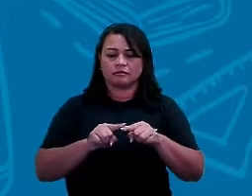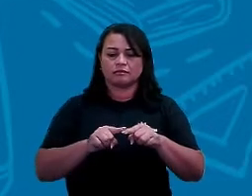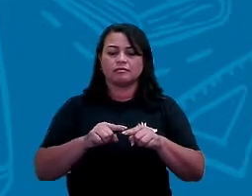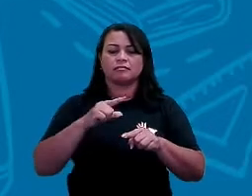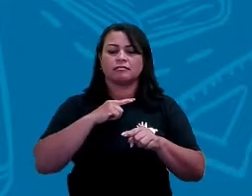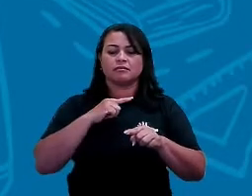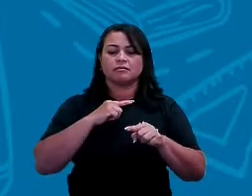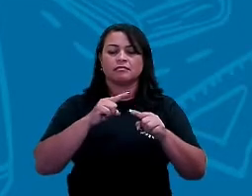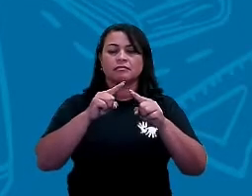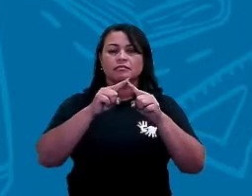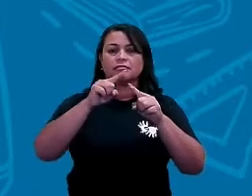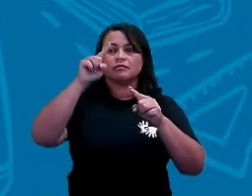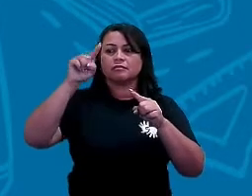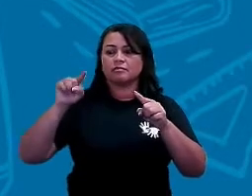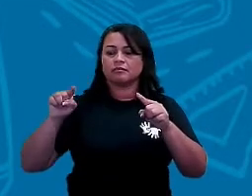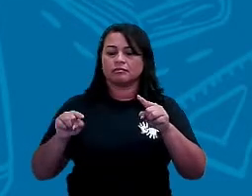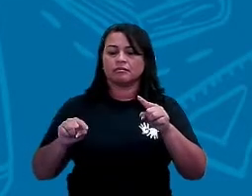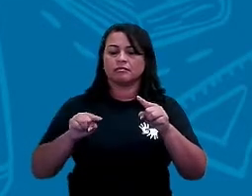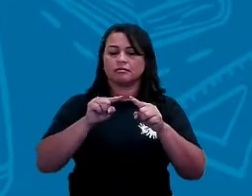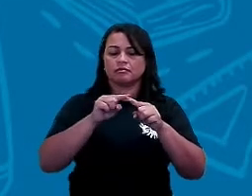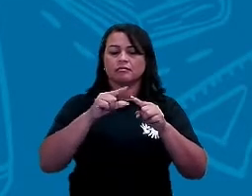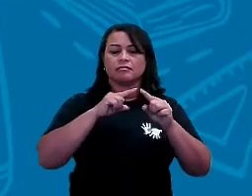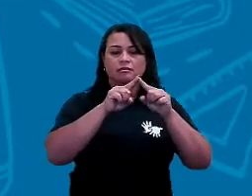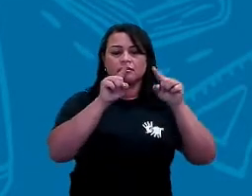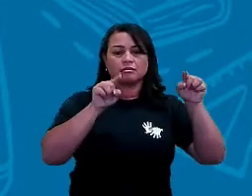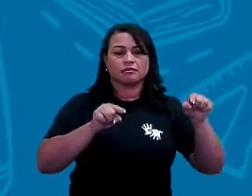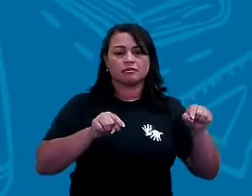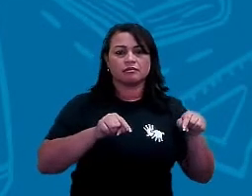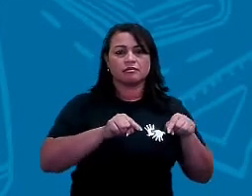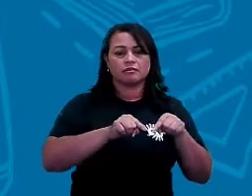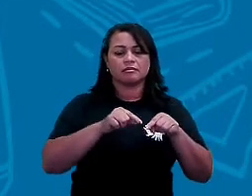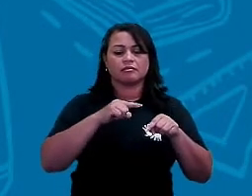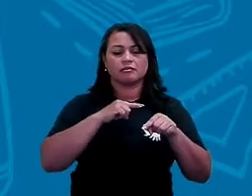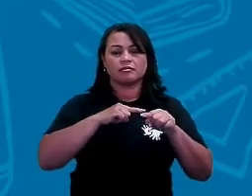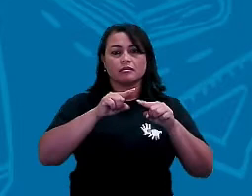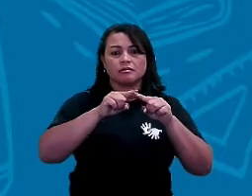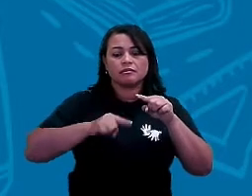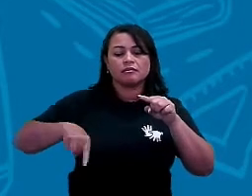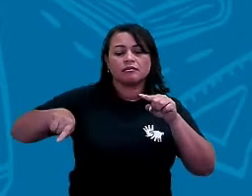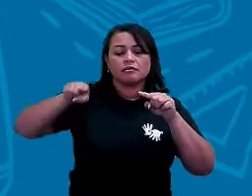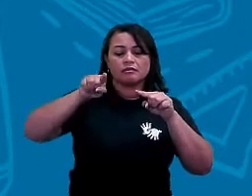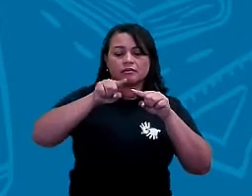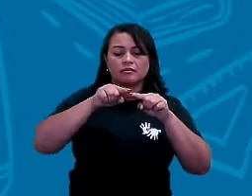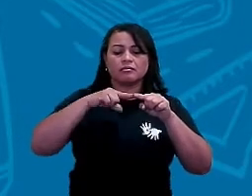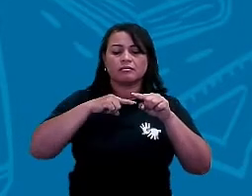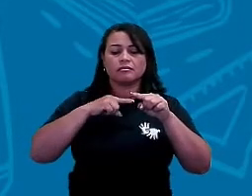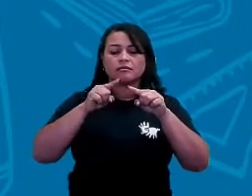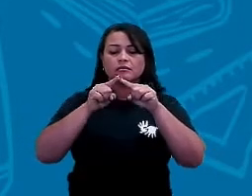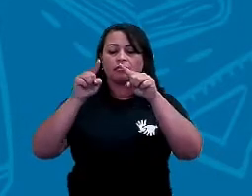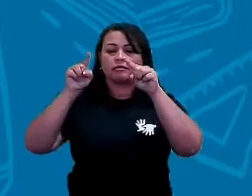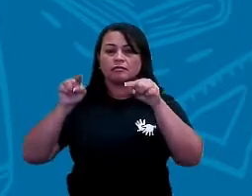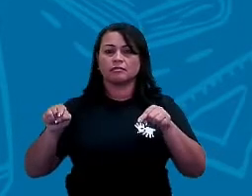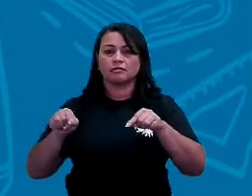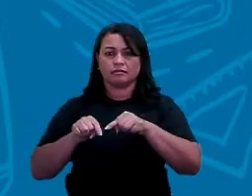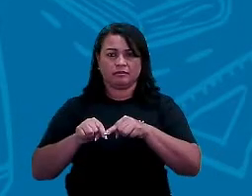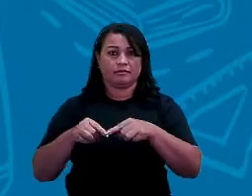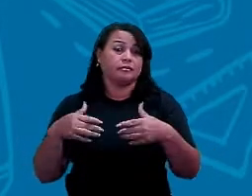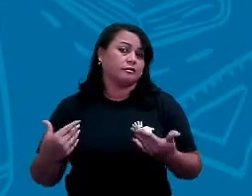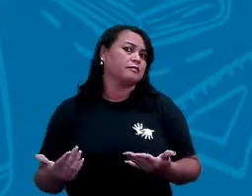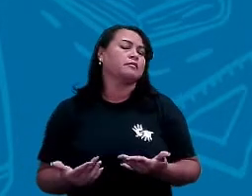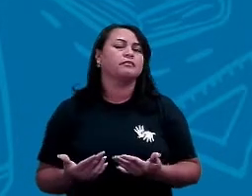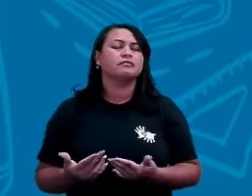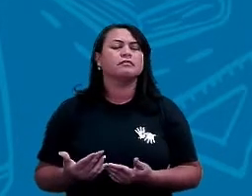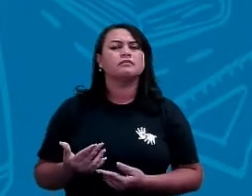tem o losango, quadrado, círculo e o trapézio. Gente,